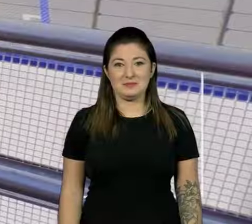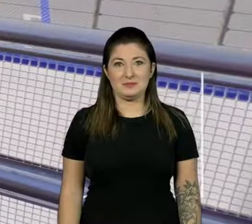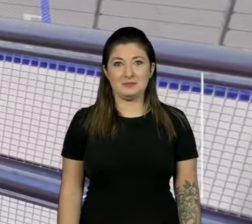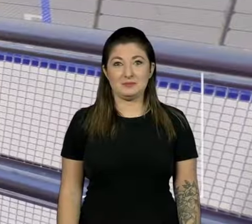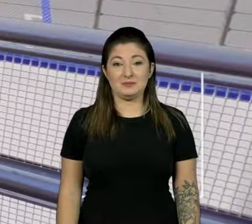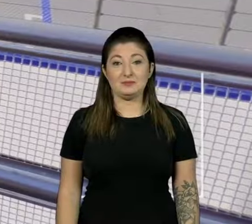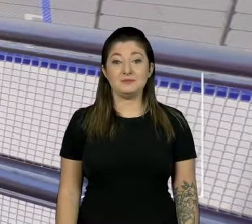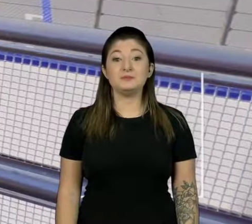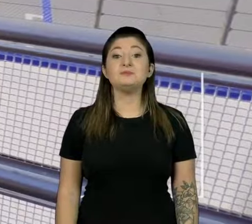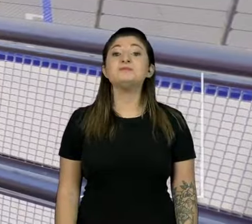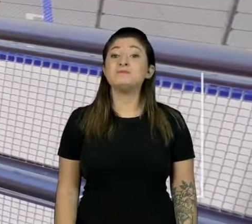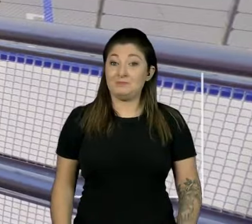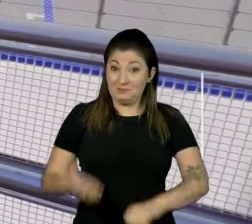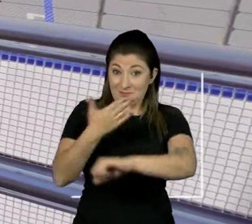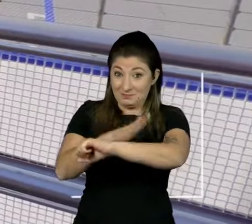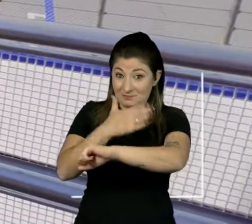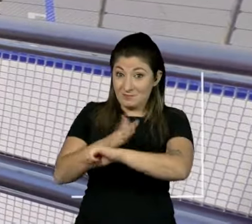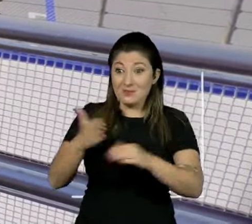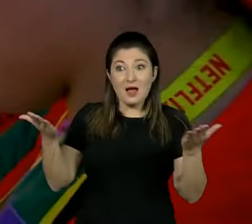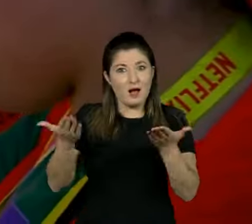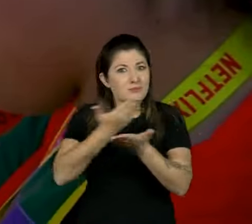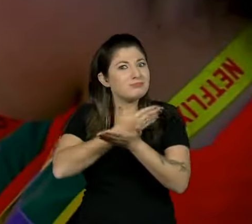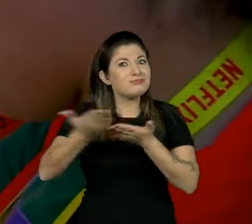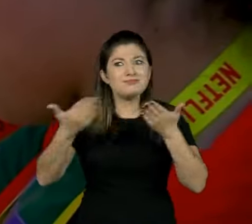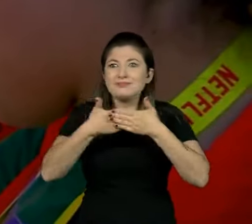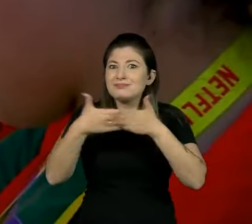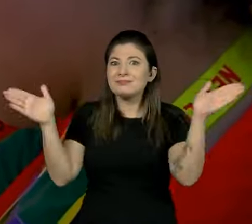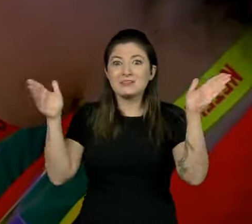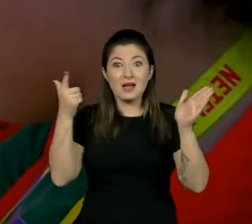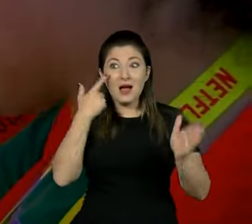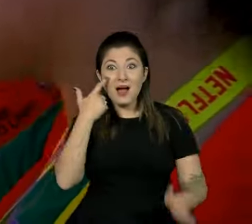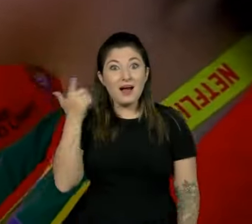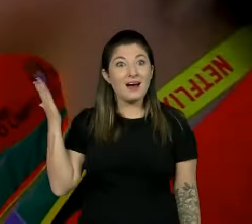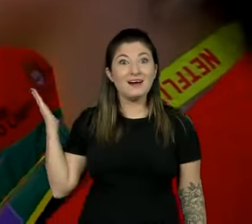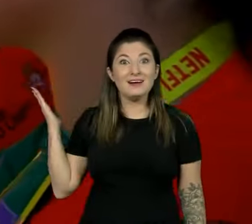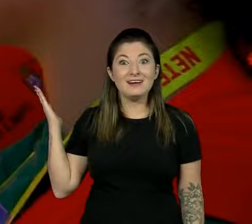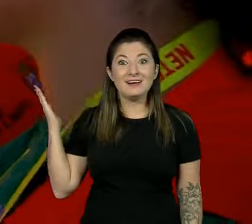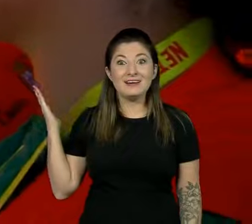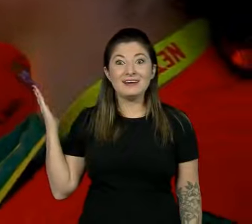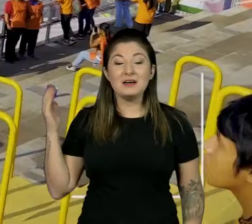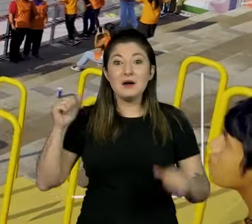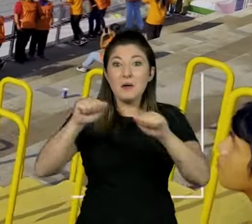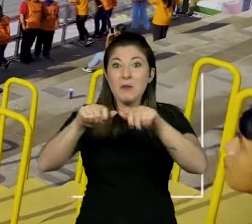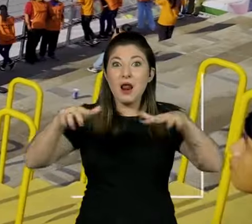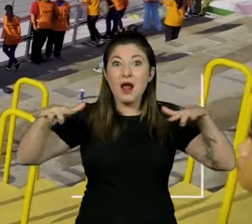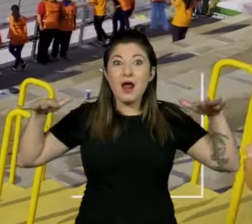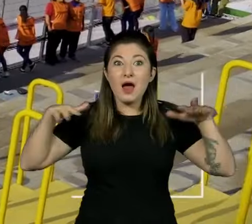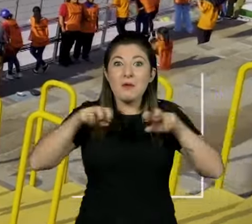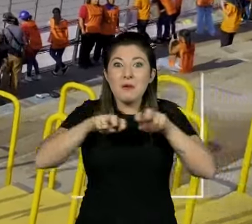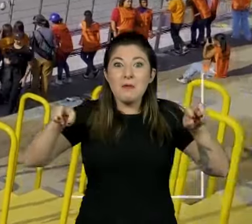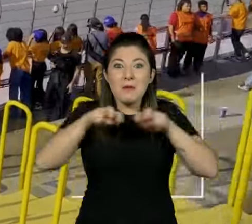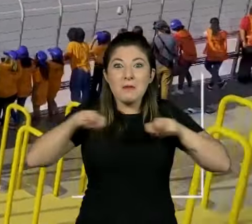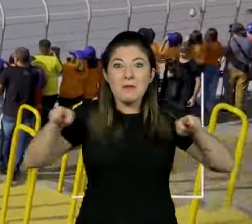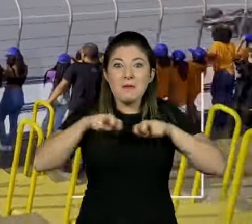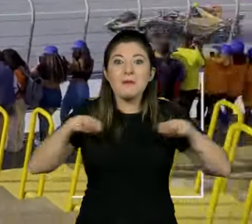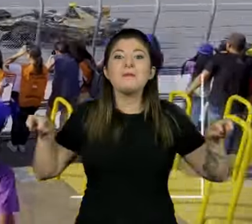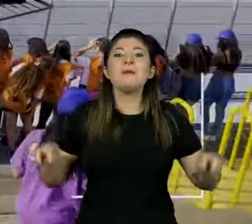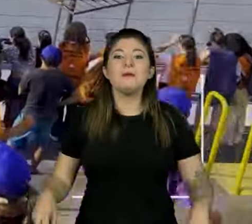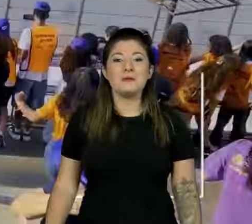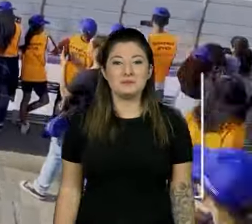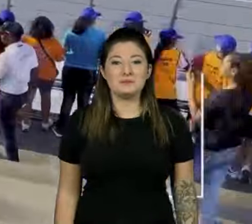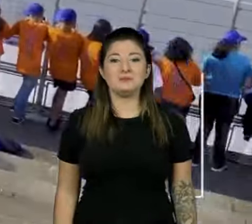E o treino já começou. Venha com a gente. Estamos aí com o Jean Leclerc, o bicampeão mundial da Fórmula